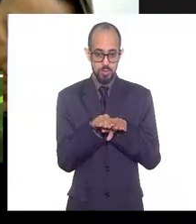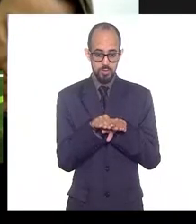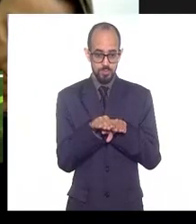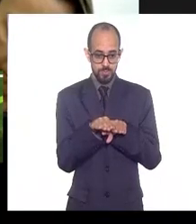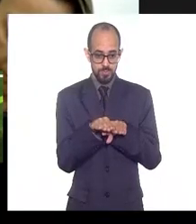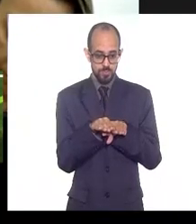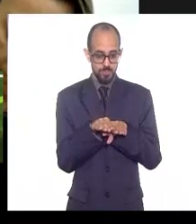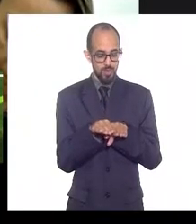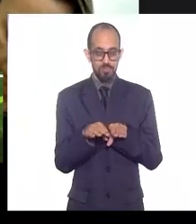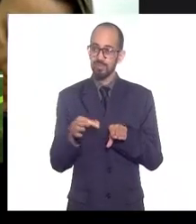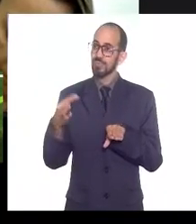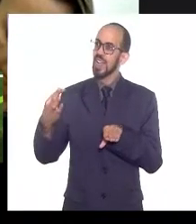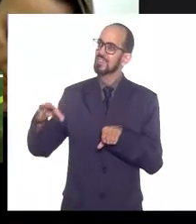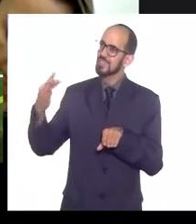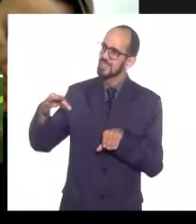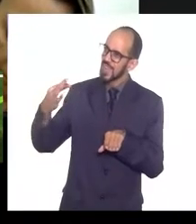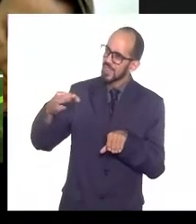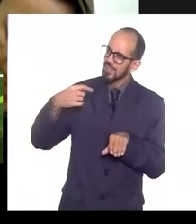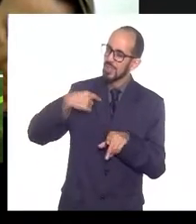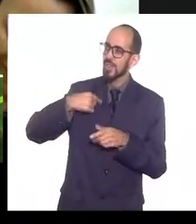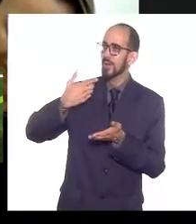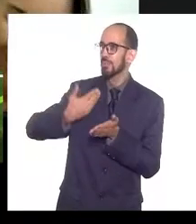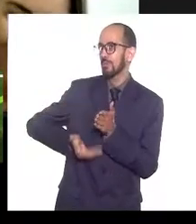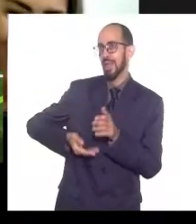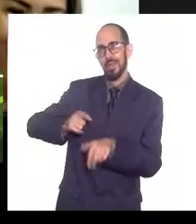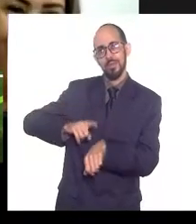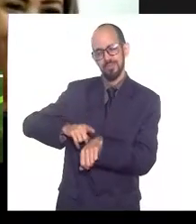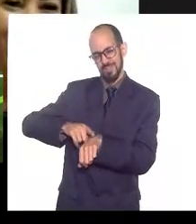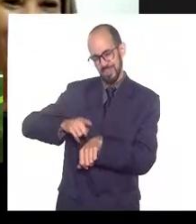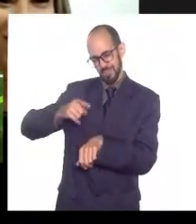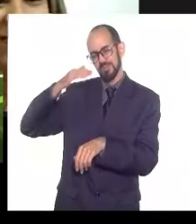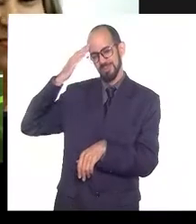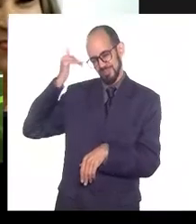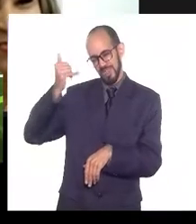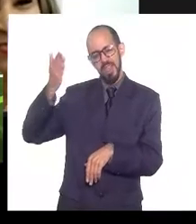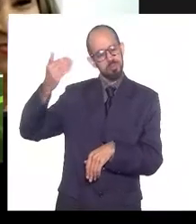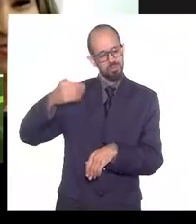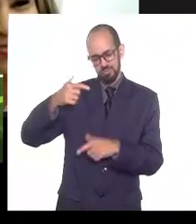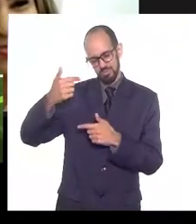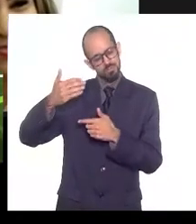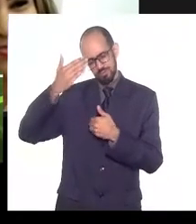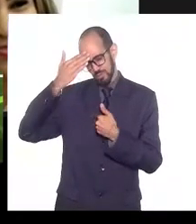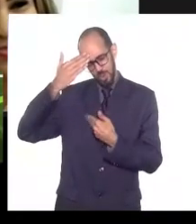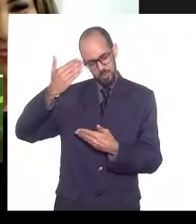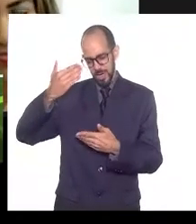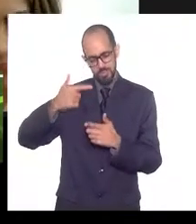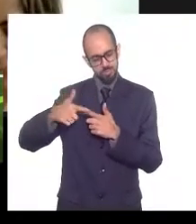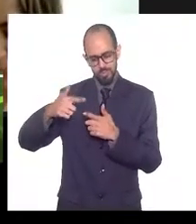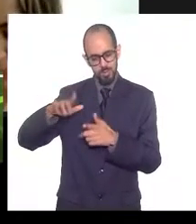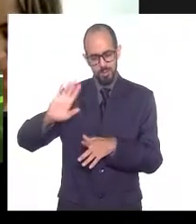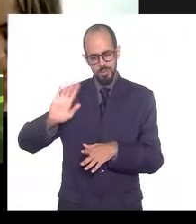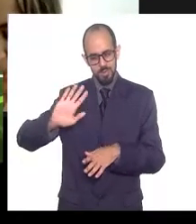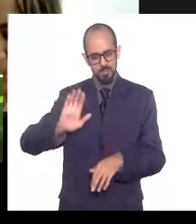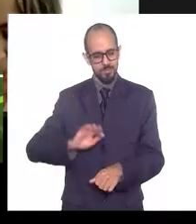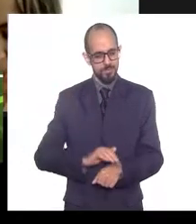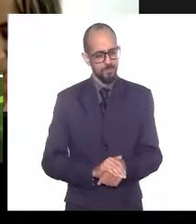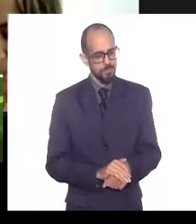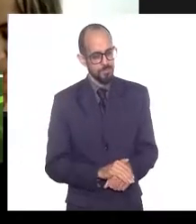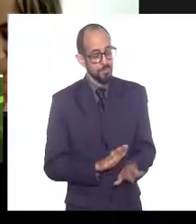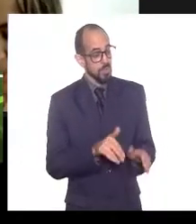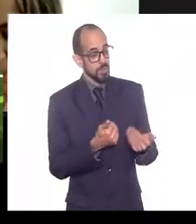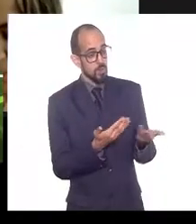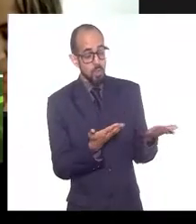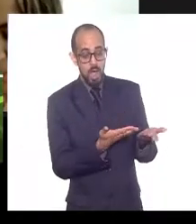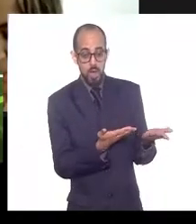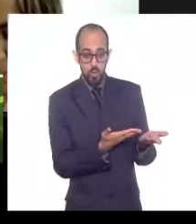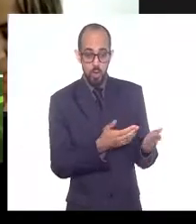Bom, eu sou descontrolado, você sabe como é. Obrigado. Vamos então